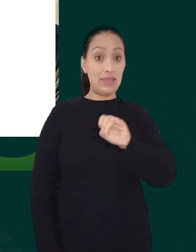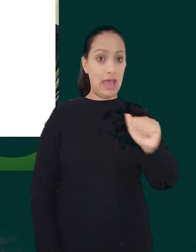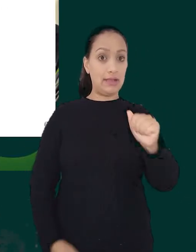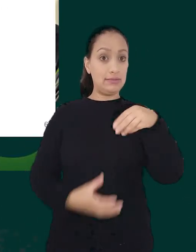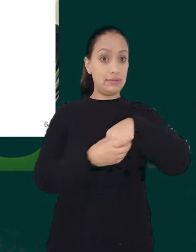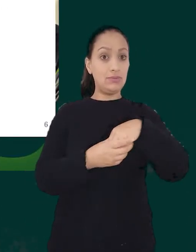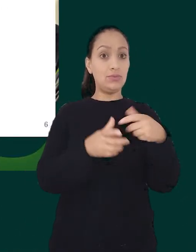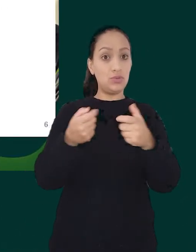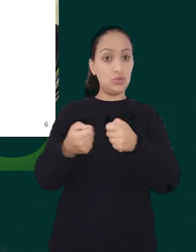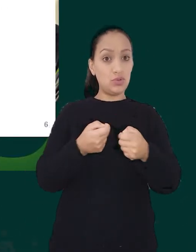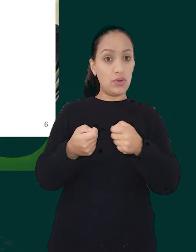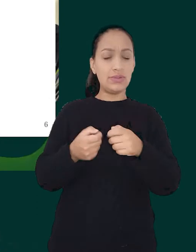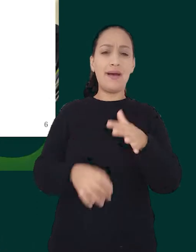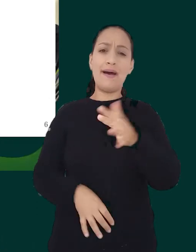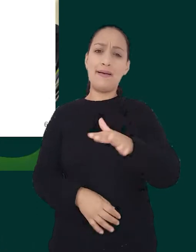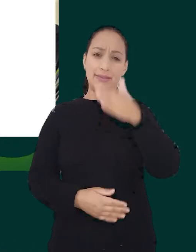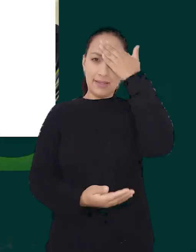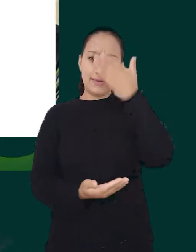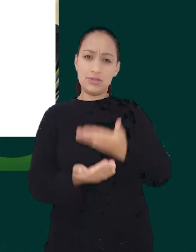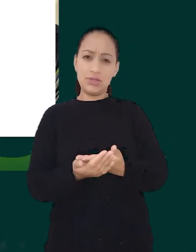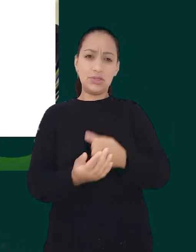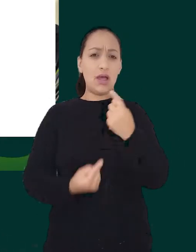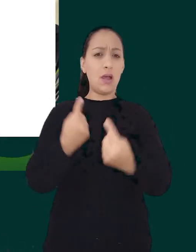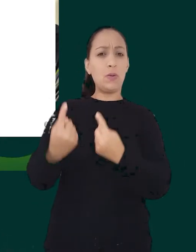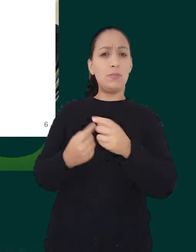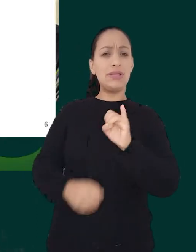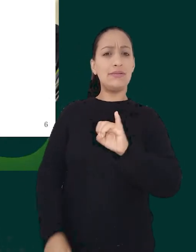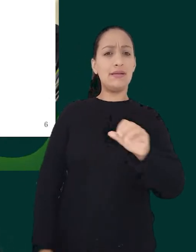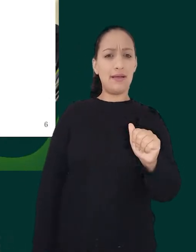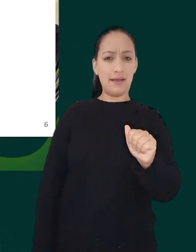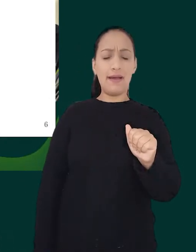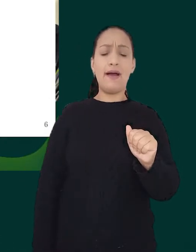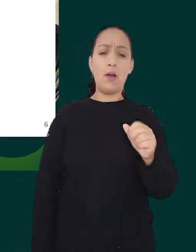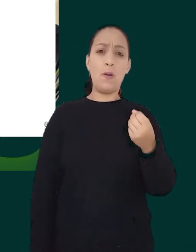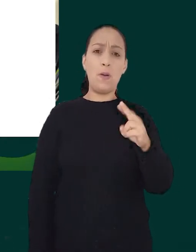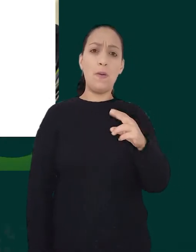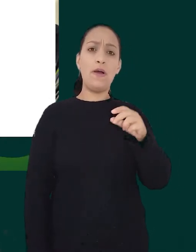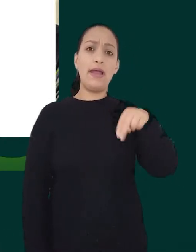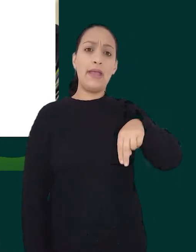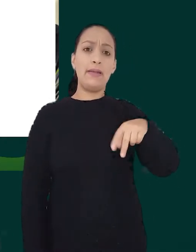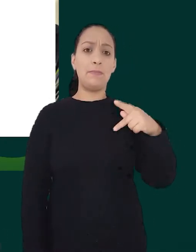às vezes, acredita que algumas inteligências artificiais, alguns NPCs,